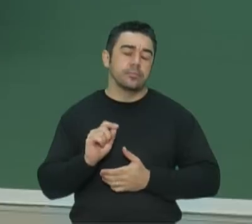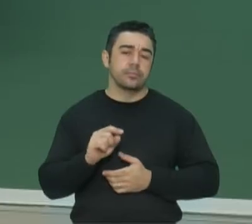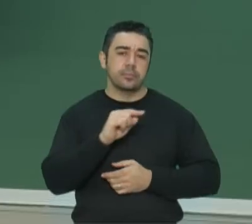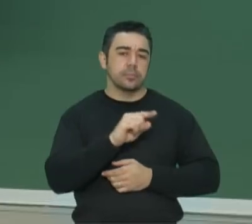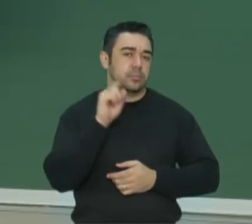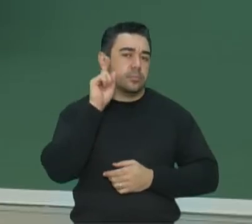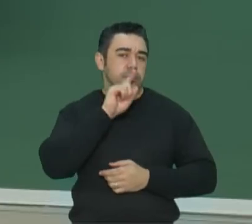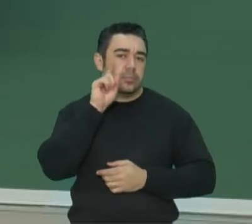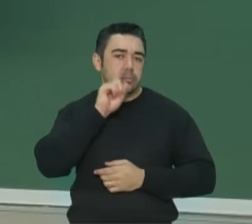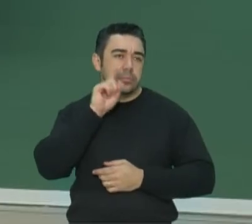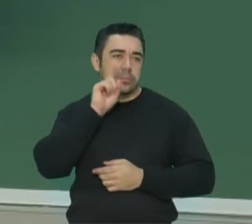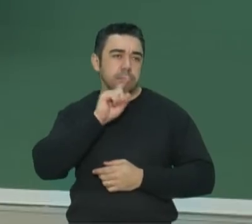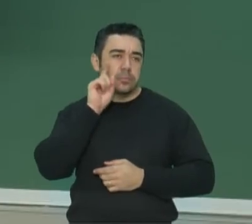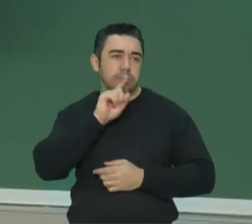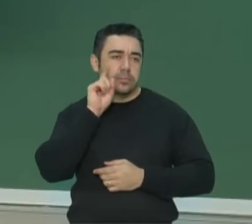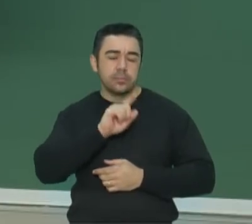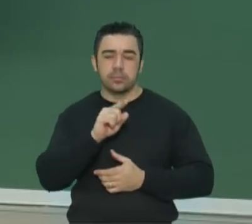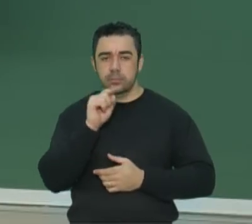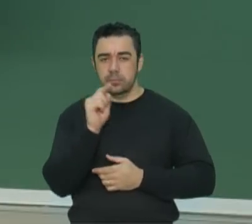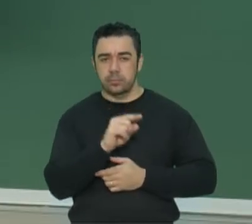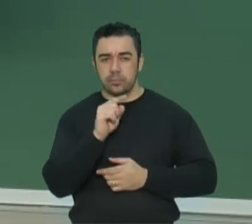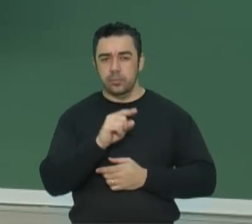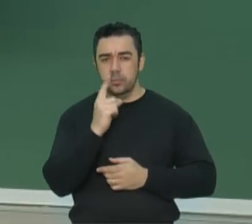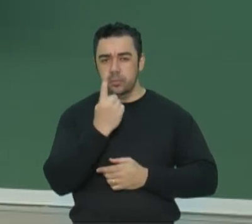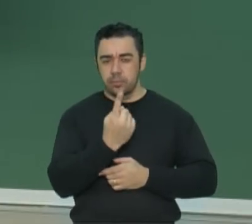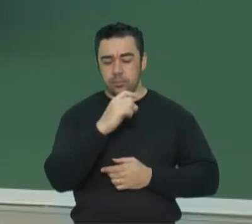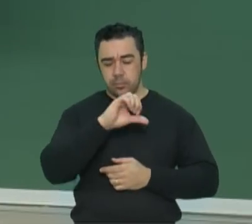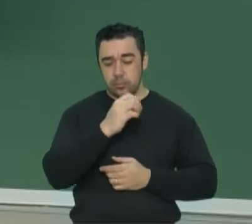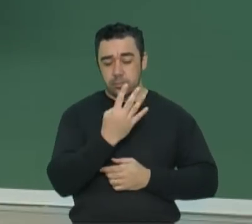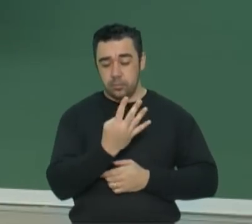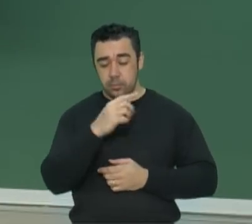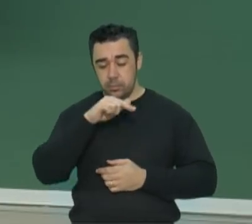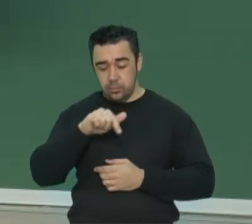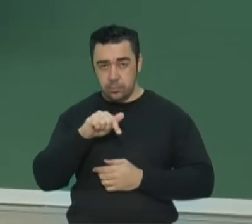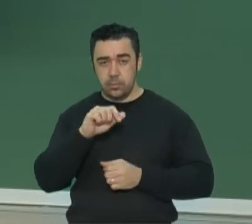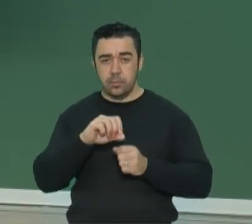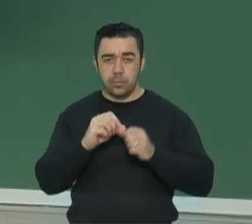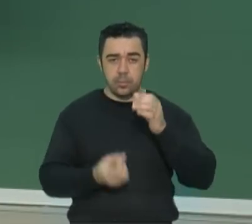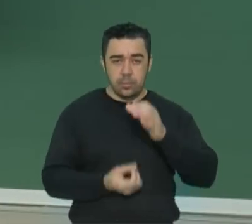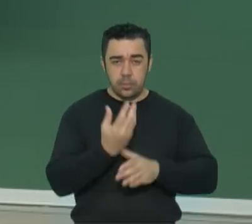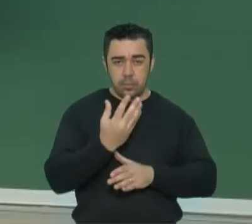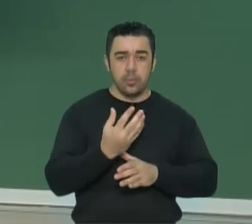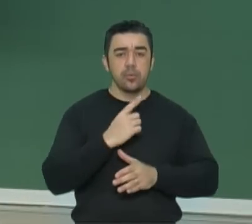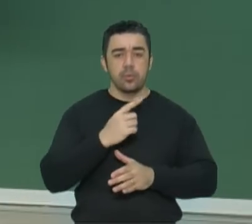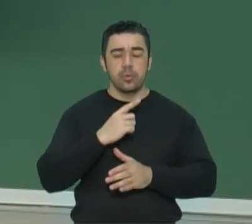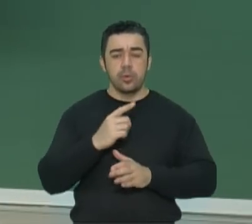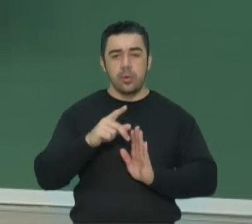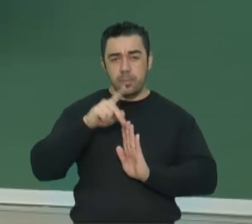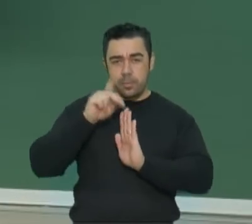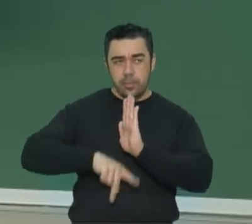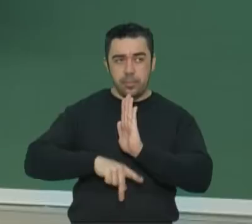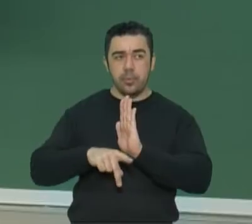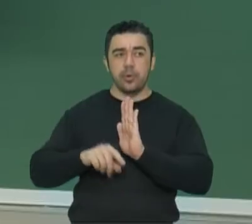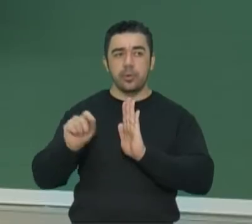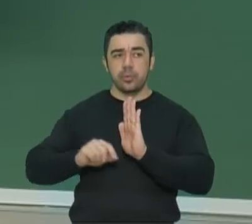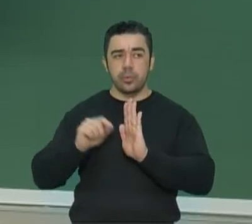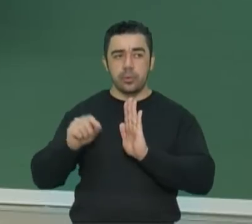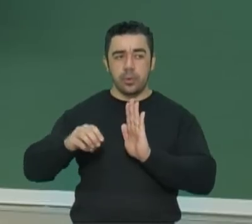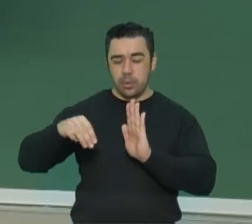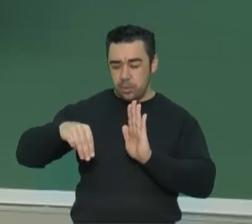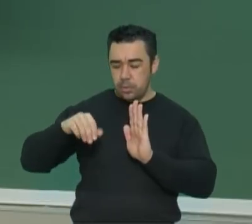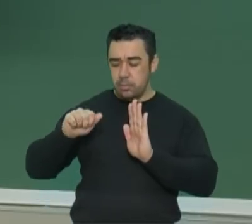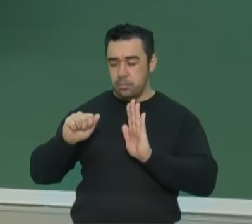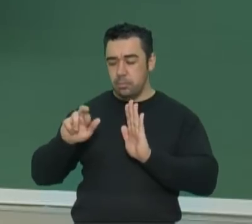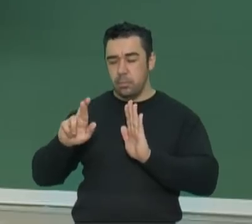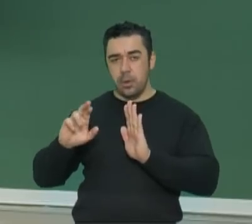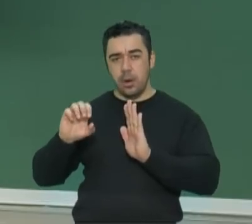Unidos, a partir já de 1947, criou o chamado Plano Marshall. O que era o Plano